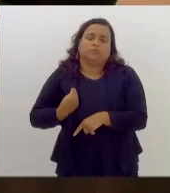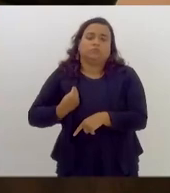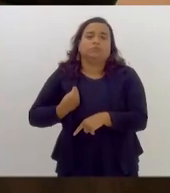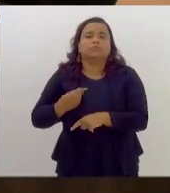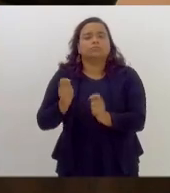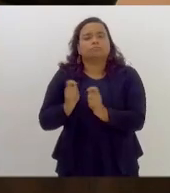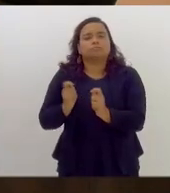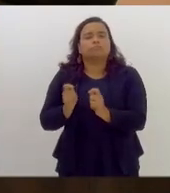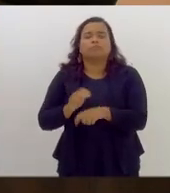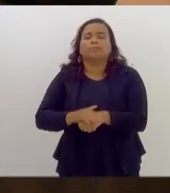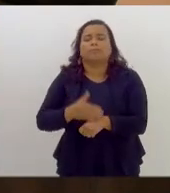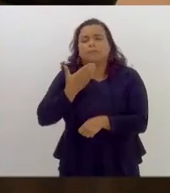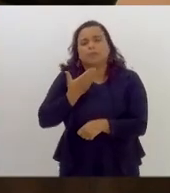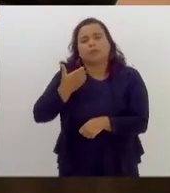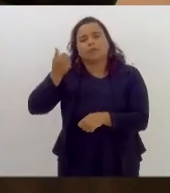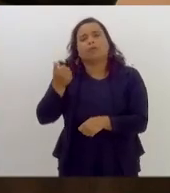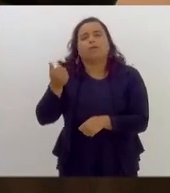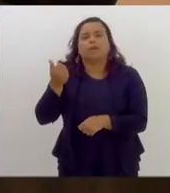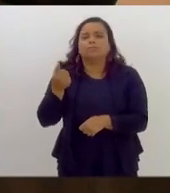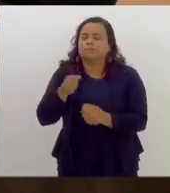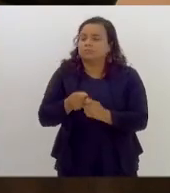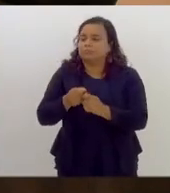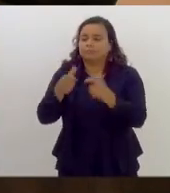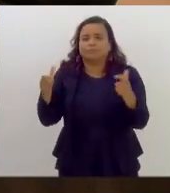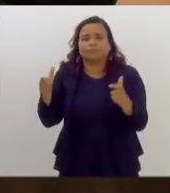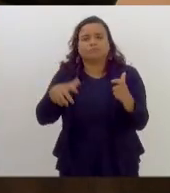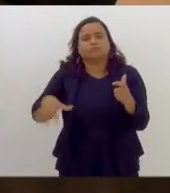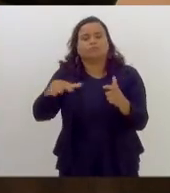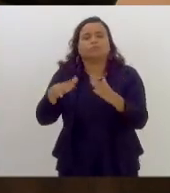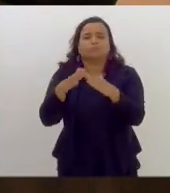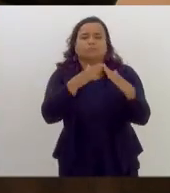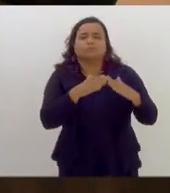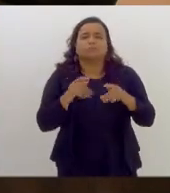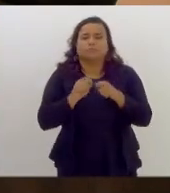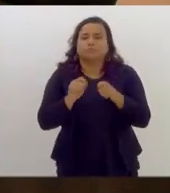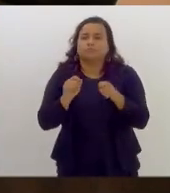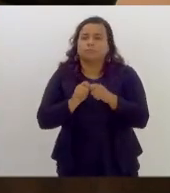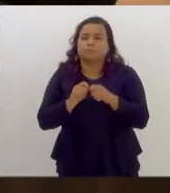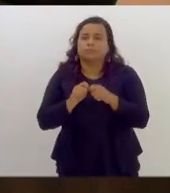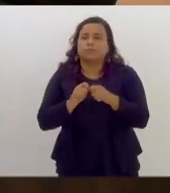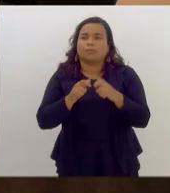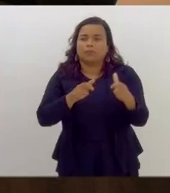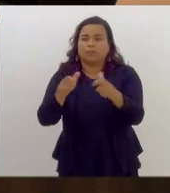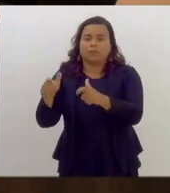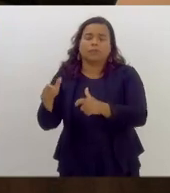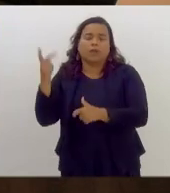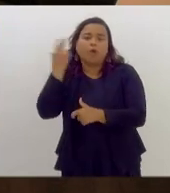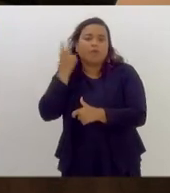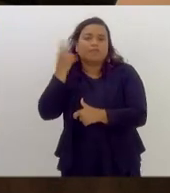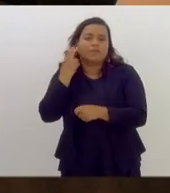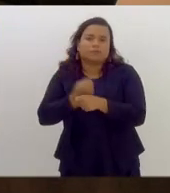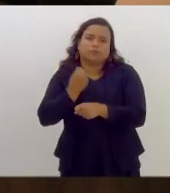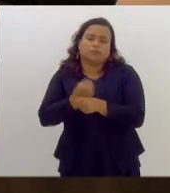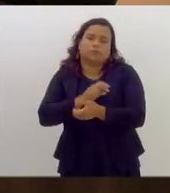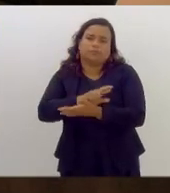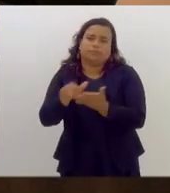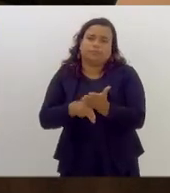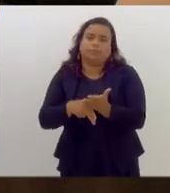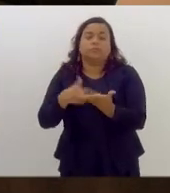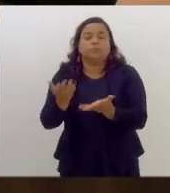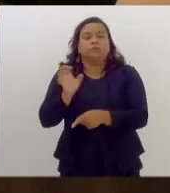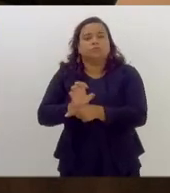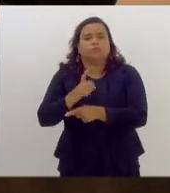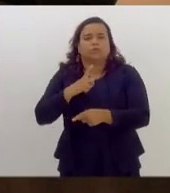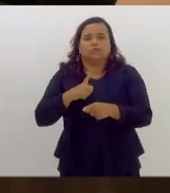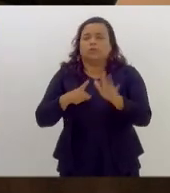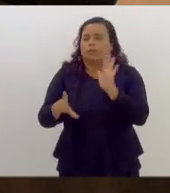econômicas muito melhores que grande parte dessas habitações feitas pelas empreiteiras convencionais. Então, o Estado agora tem essa legislação e tem